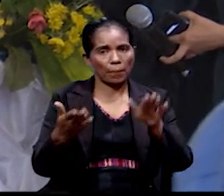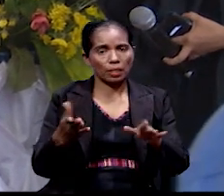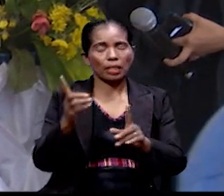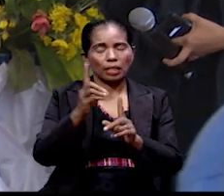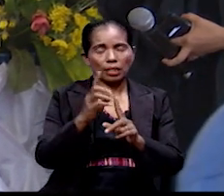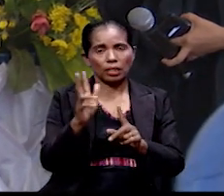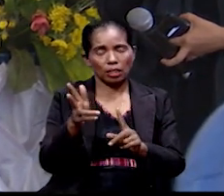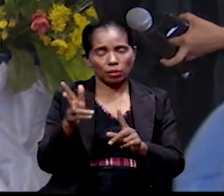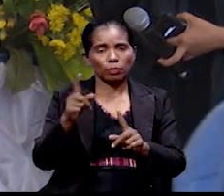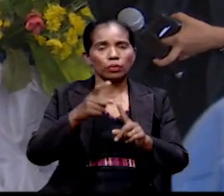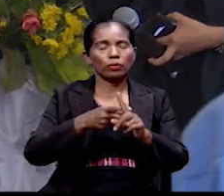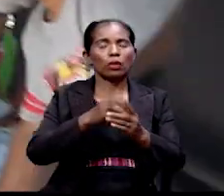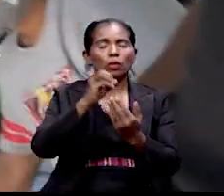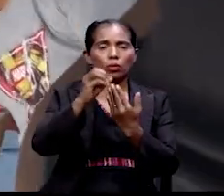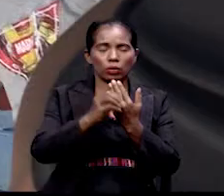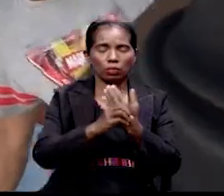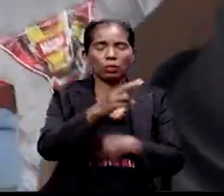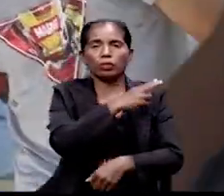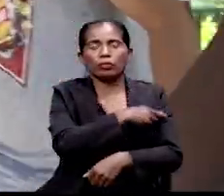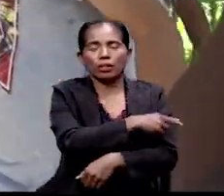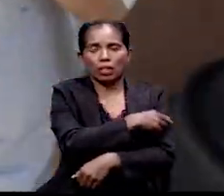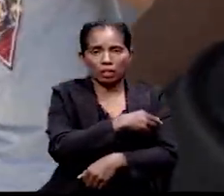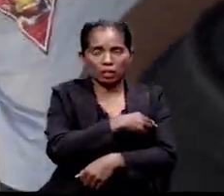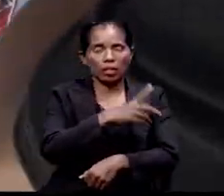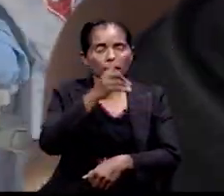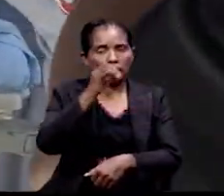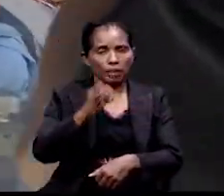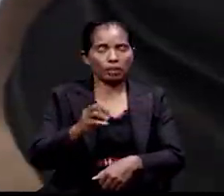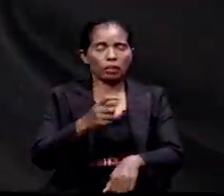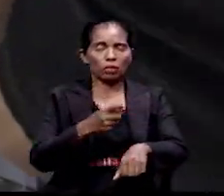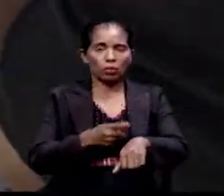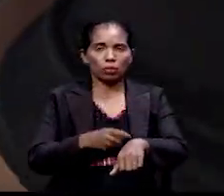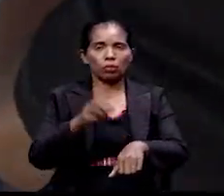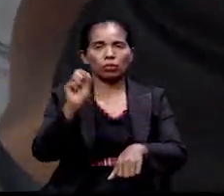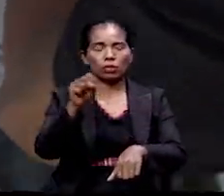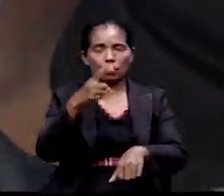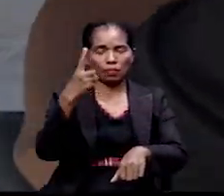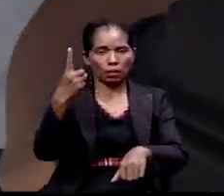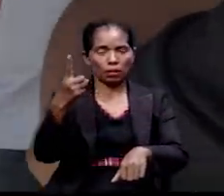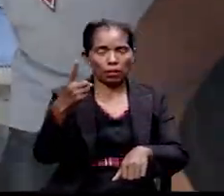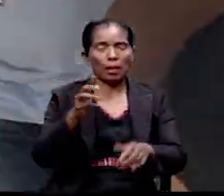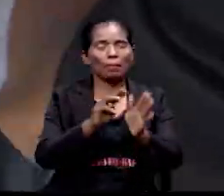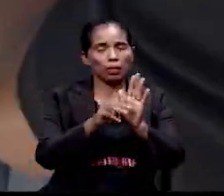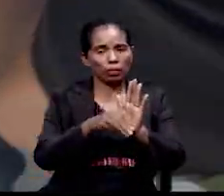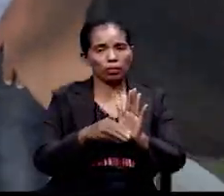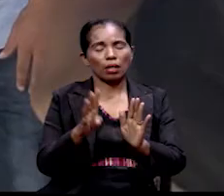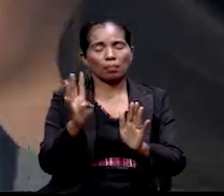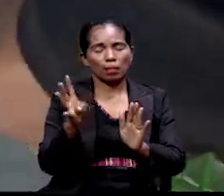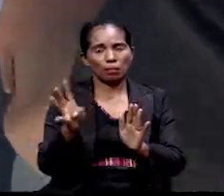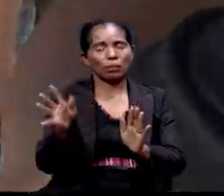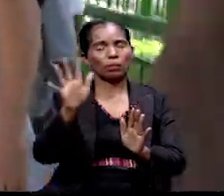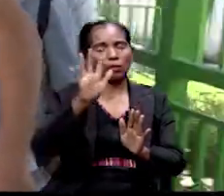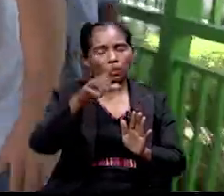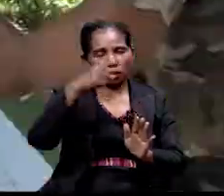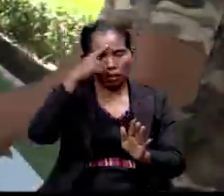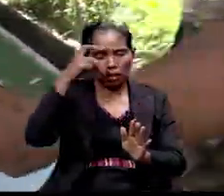fulano outubro e o Hospital Nacional Guido Valdares Dili mais ou menos tukusano resingida li um minuto hatnulo resing lima lorong tamba